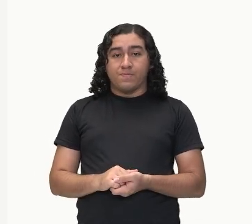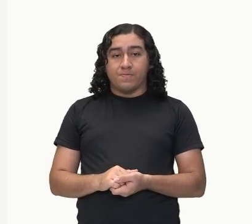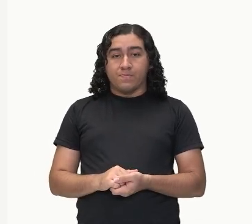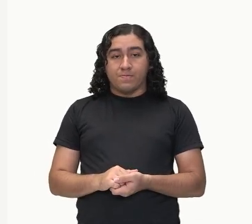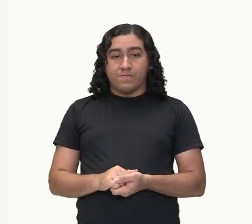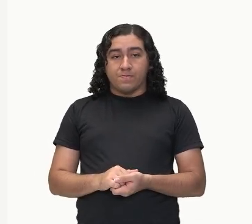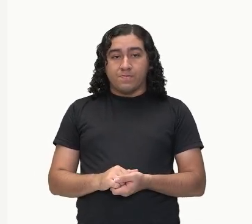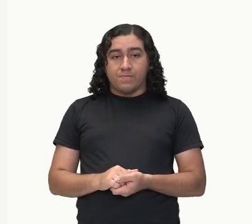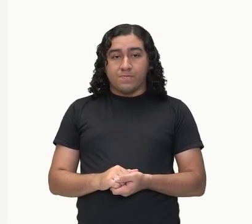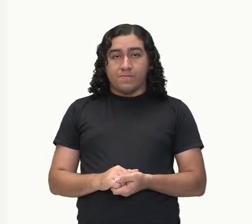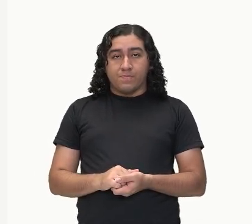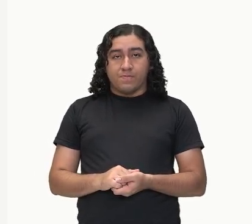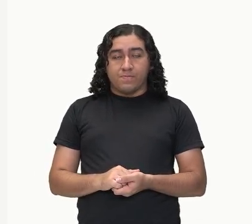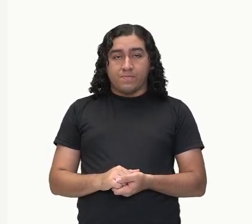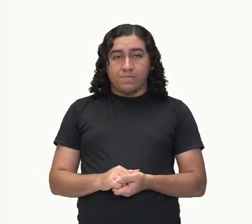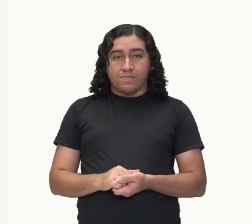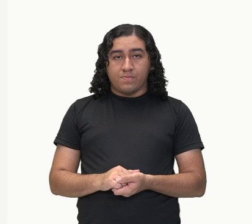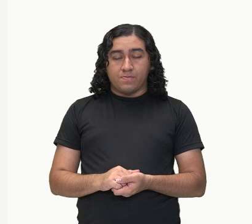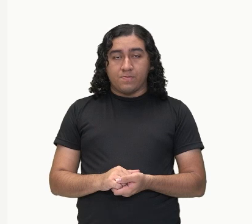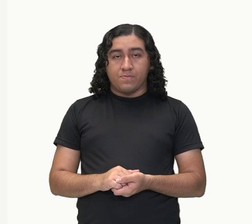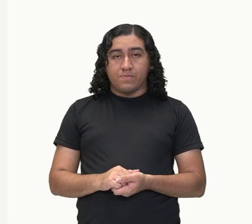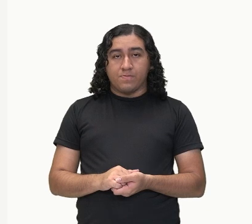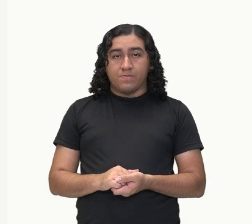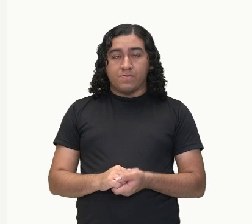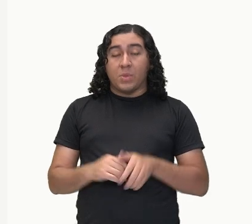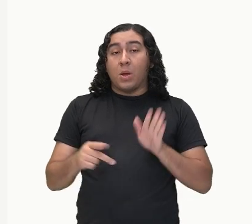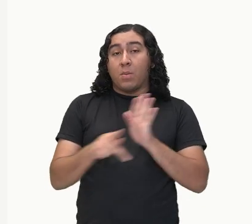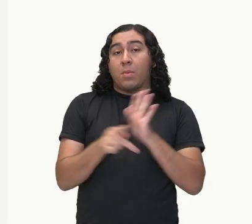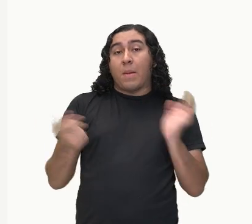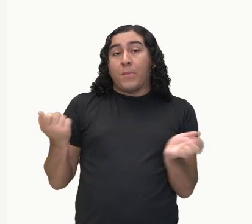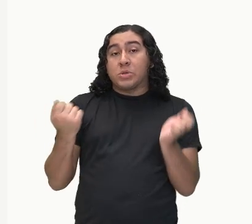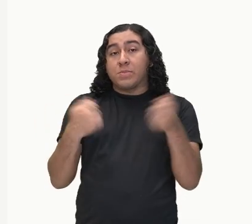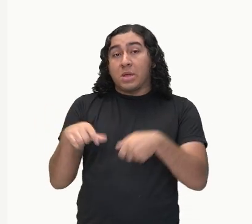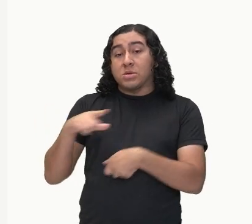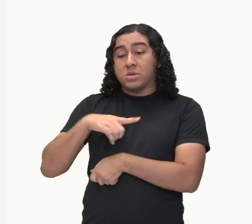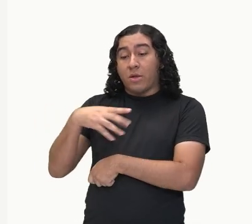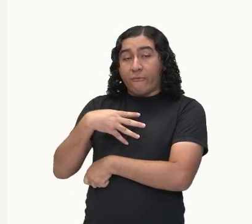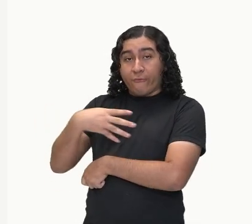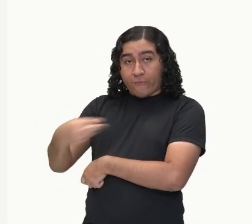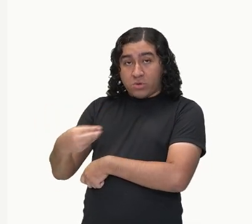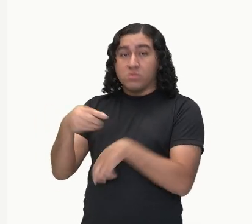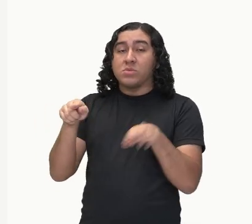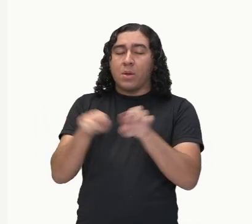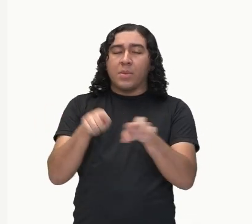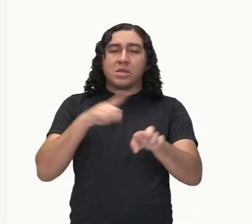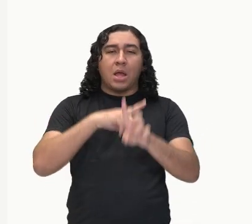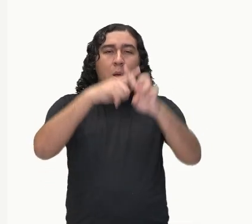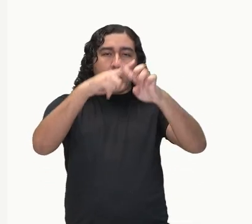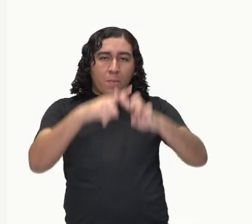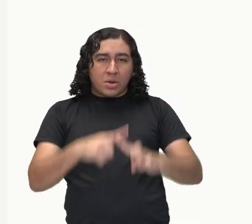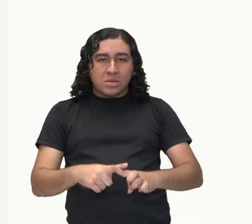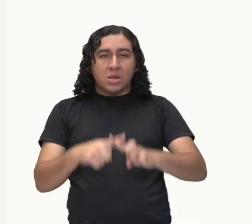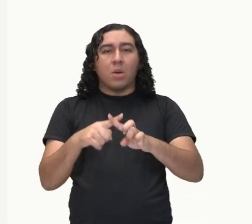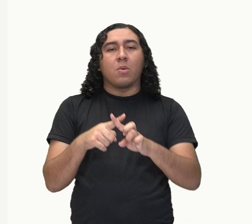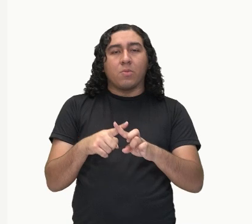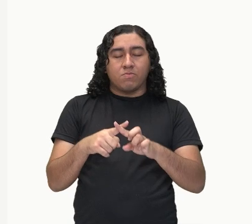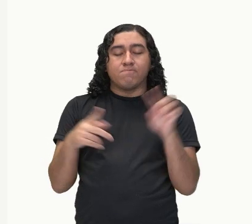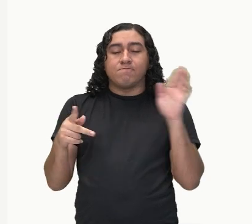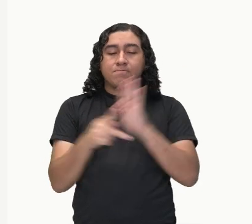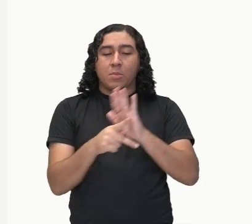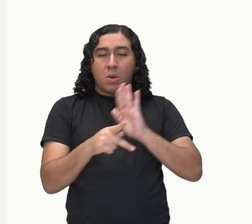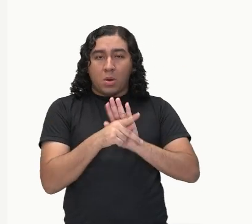sexualidade, não, da reprodução desses indivíduos, onde também vai ter uma competição entre